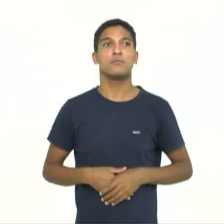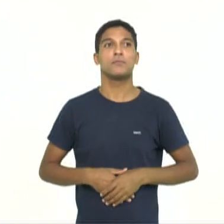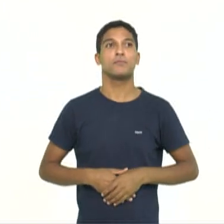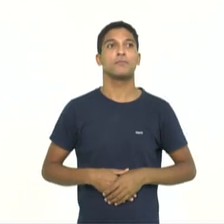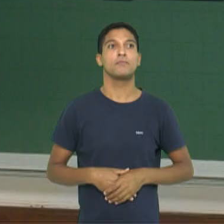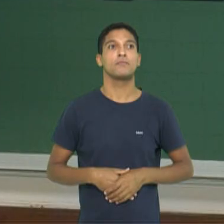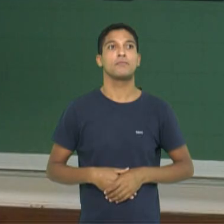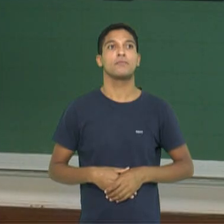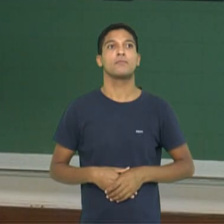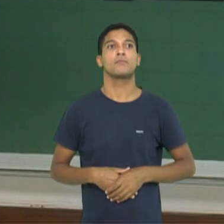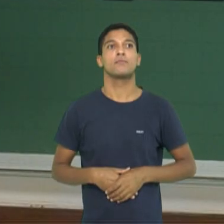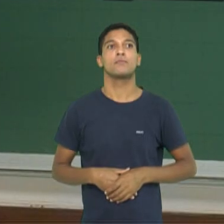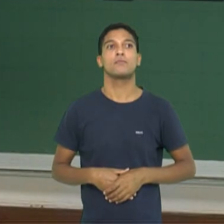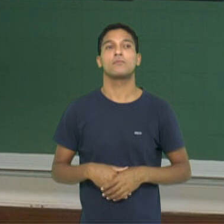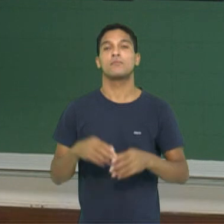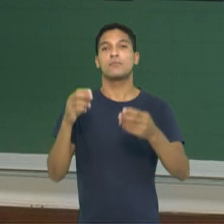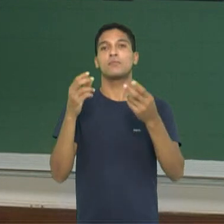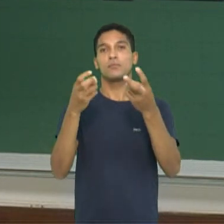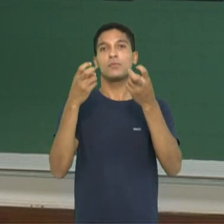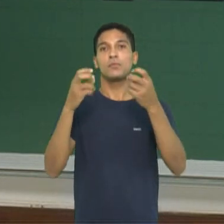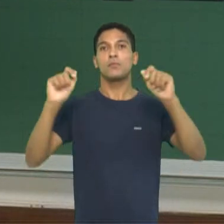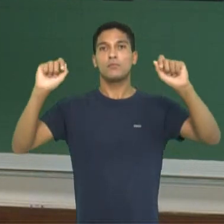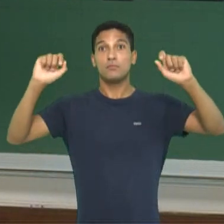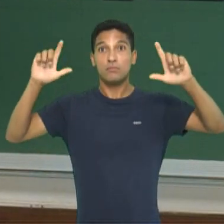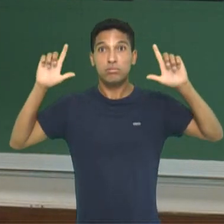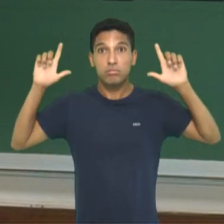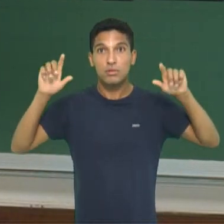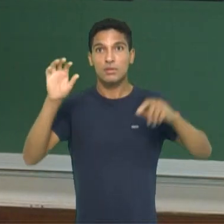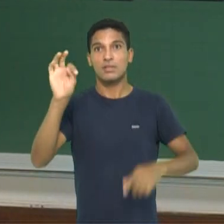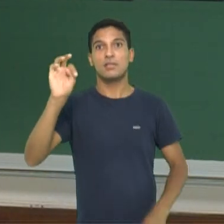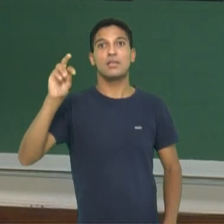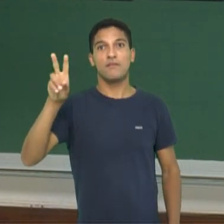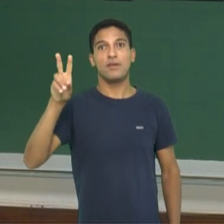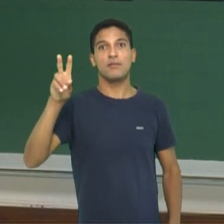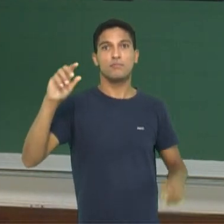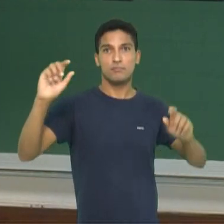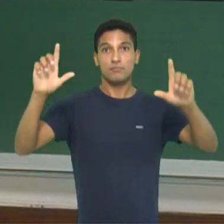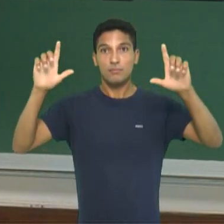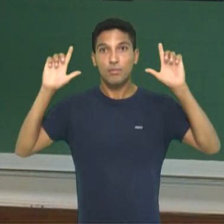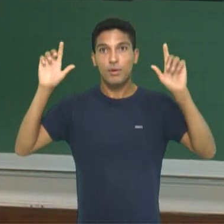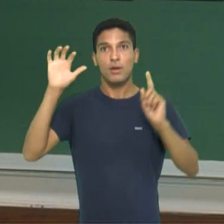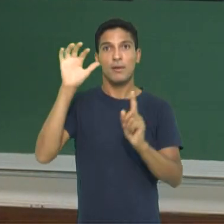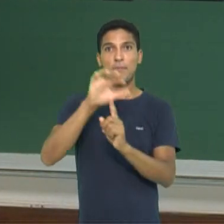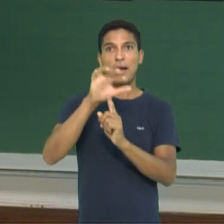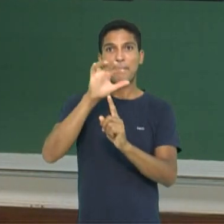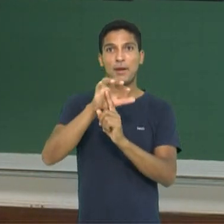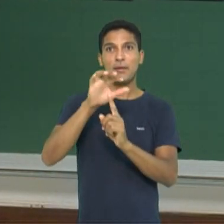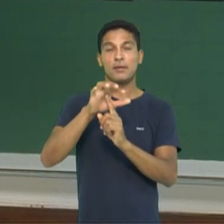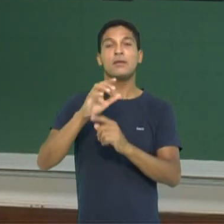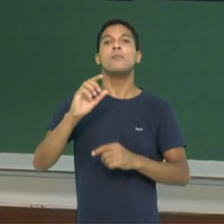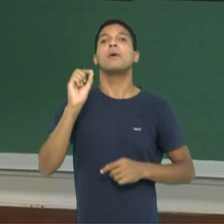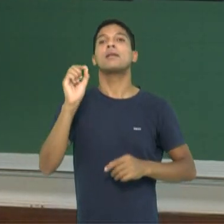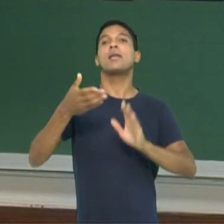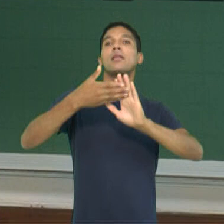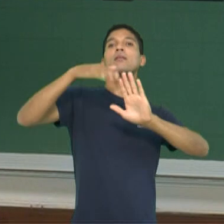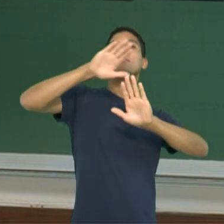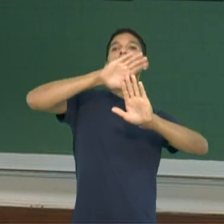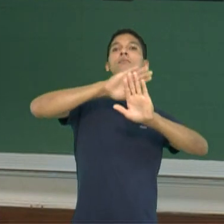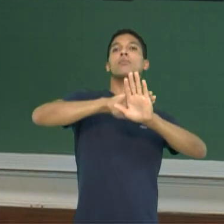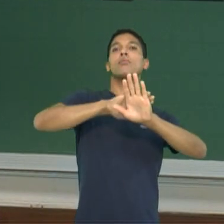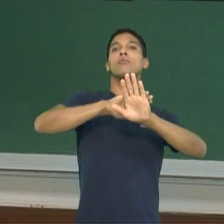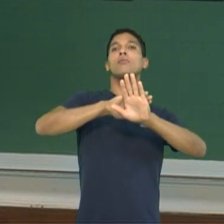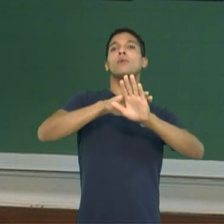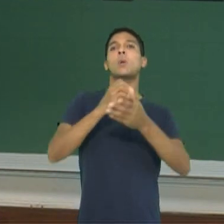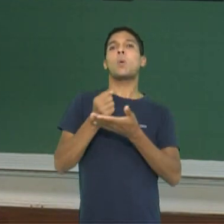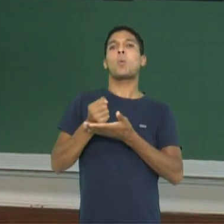era interessante que nessa época que a gente assistia mais TV, né, na minha infância eu assistia muita TV, canal aberto, e quando a gente